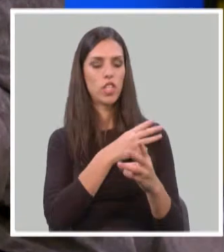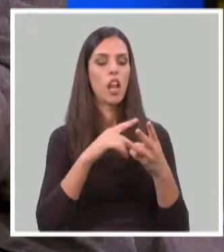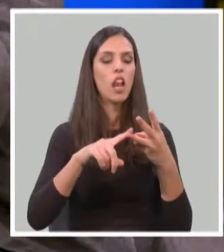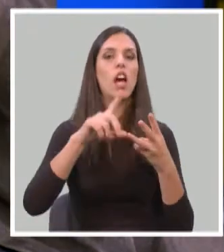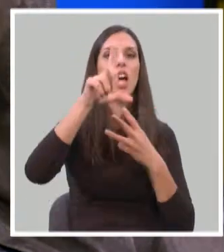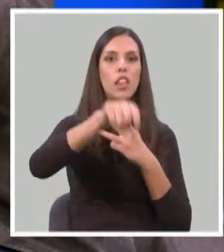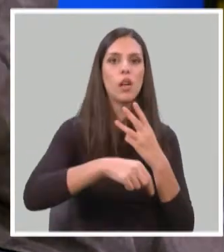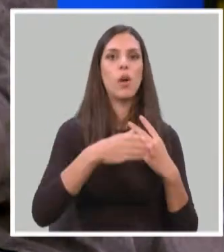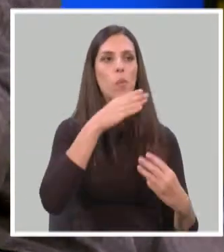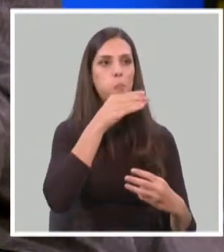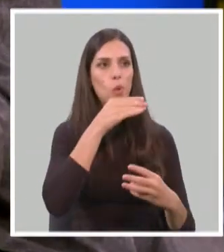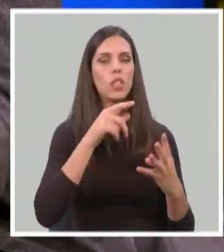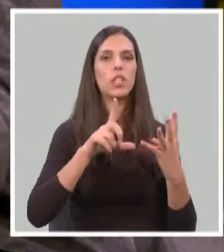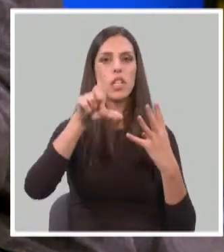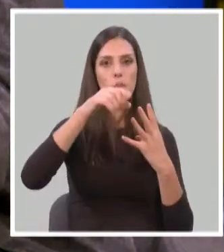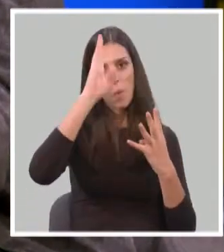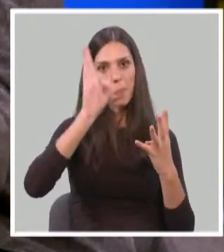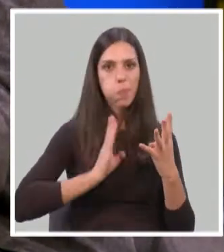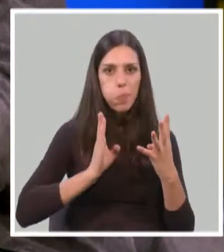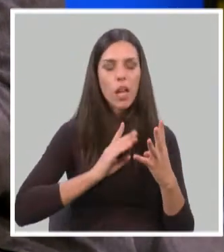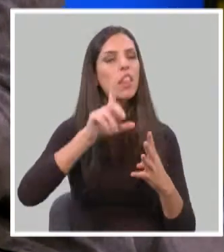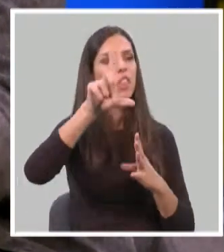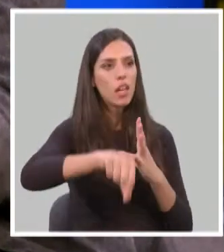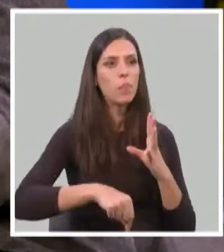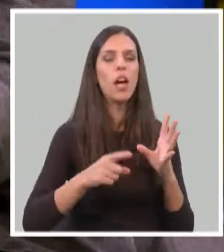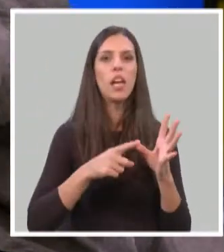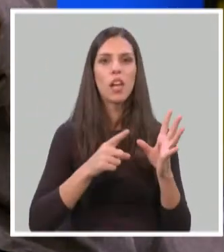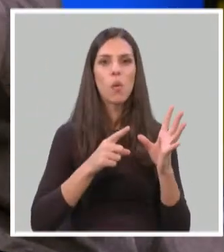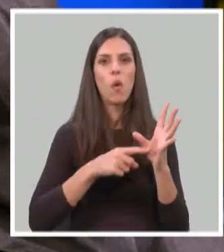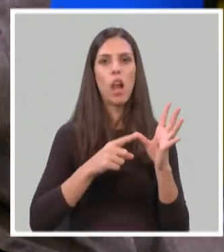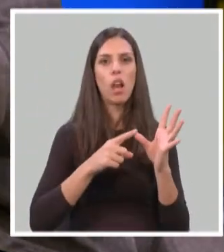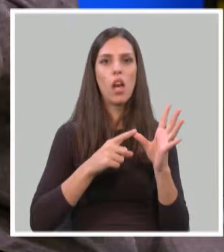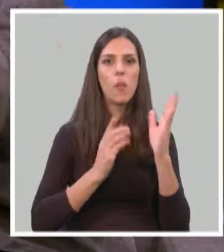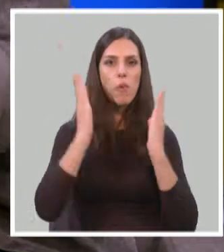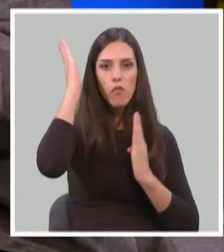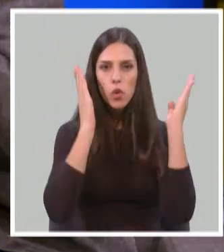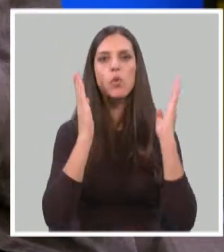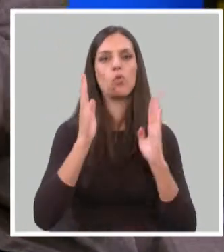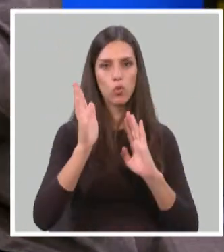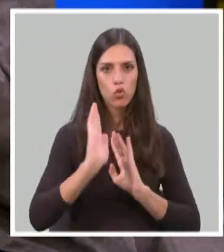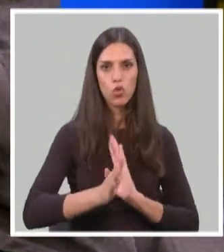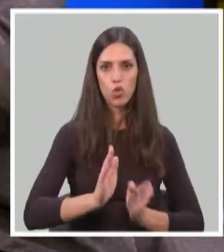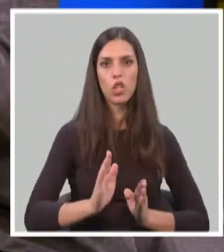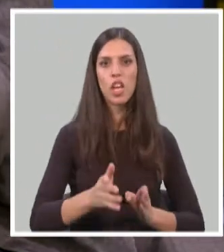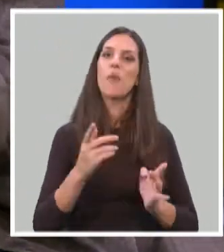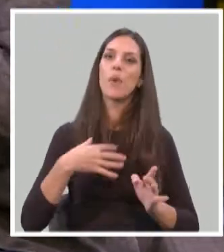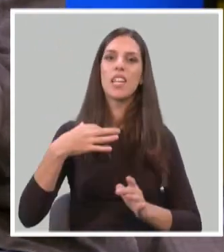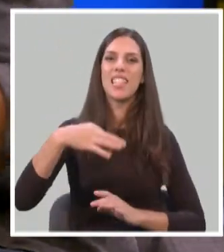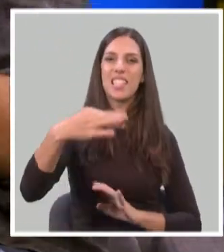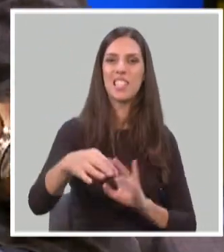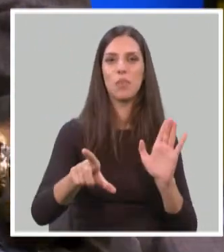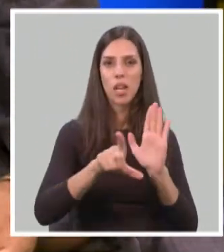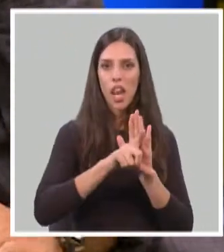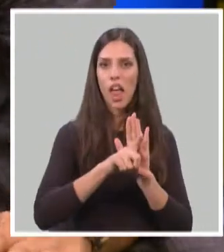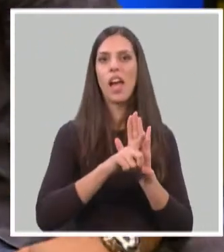um soldado, já fiz um polícia, também já fiz mafioso. Mas pronto, estou sempre ali de um lado da